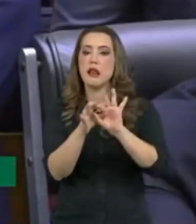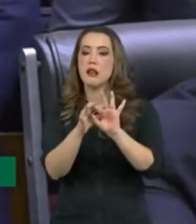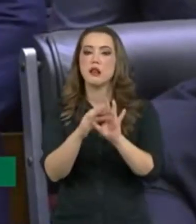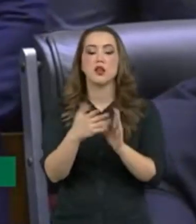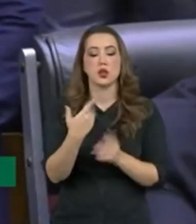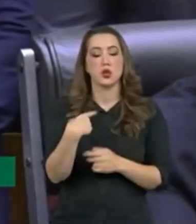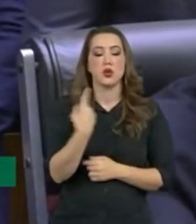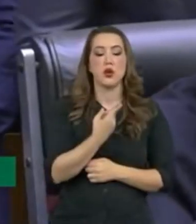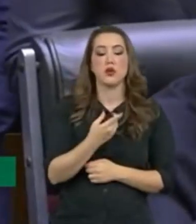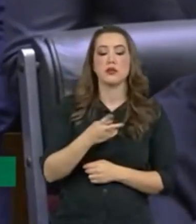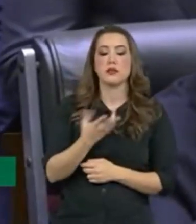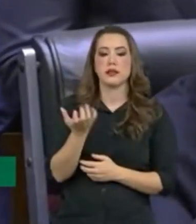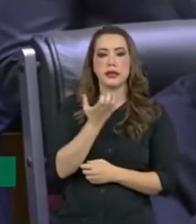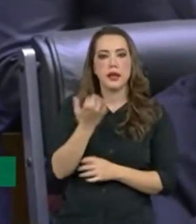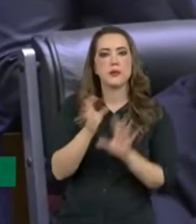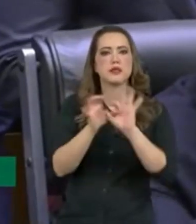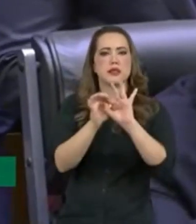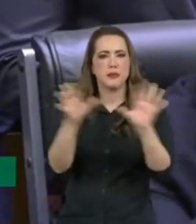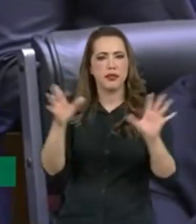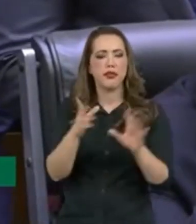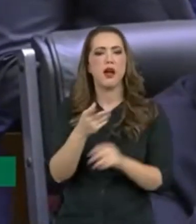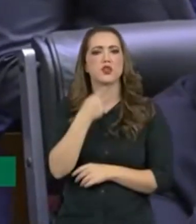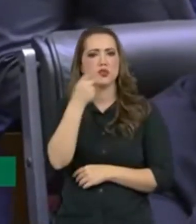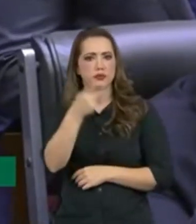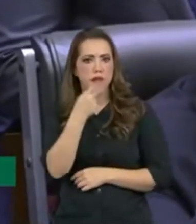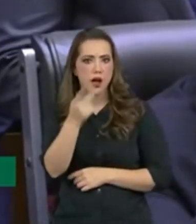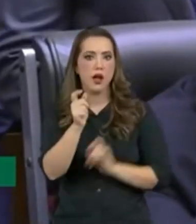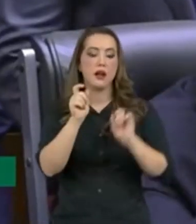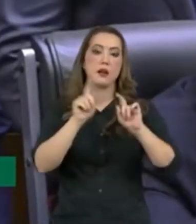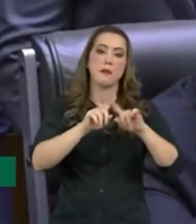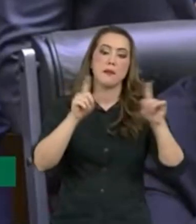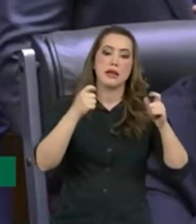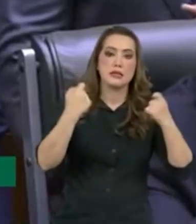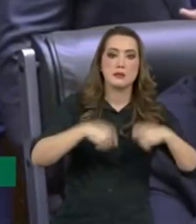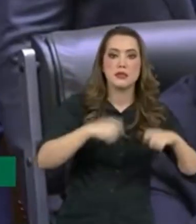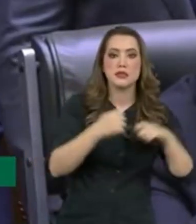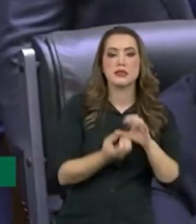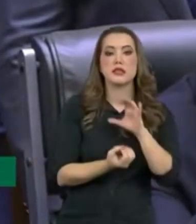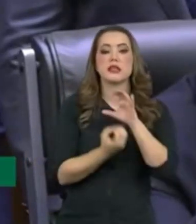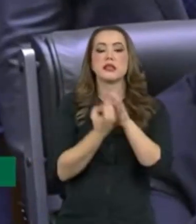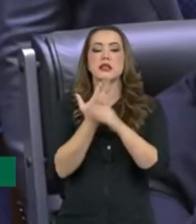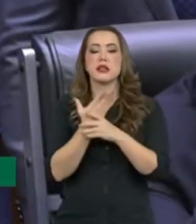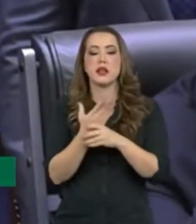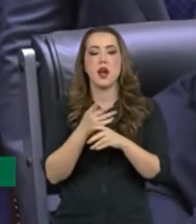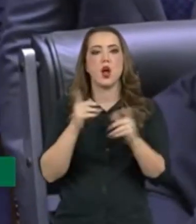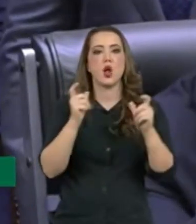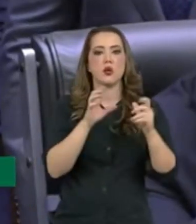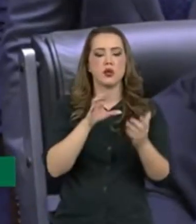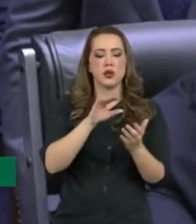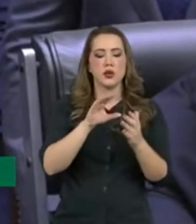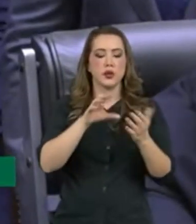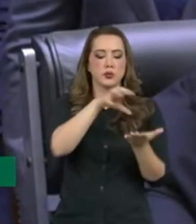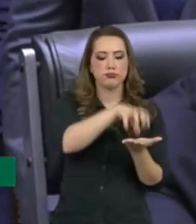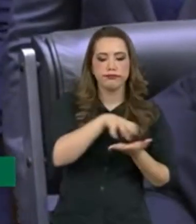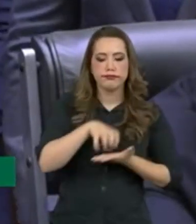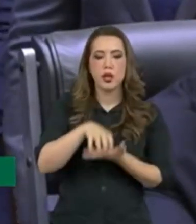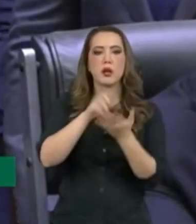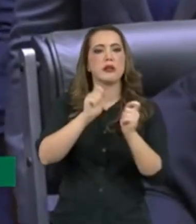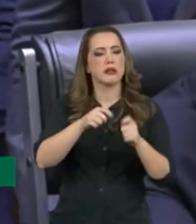expressão, ciente de que é urgente criarmos instância democrática de acesso à informação confiável e